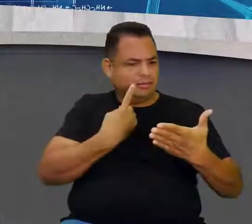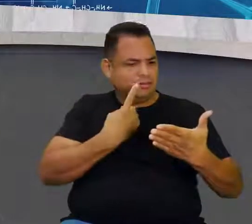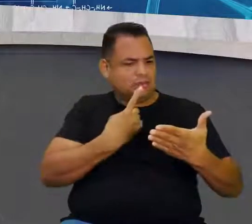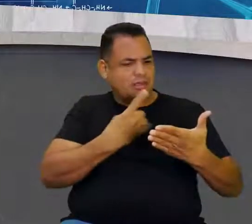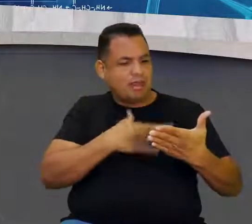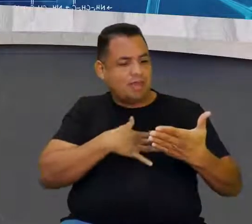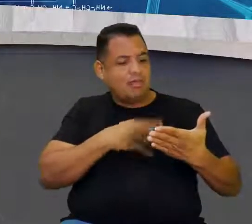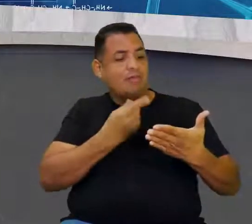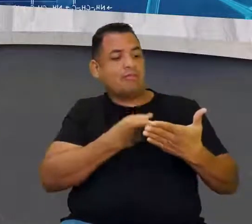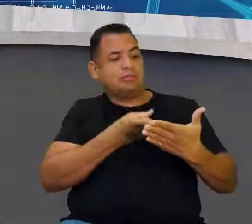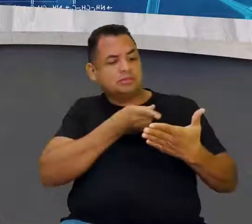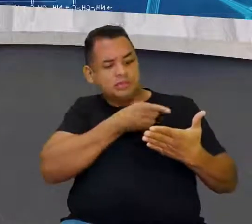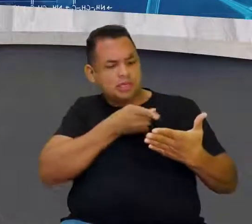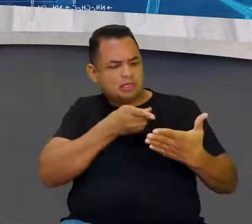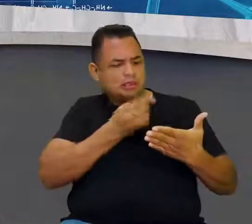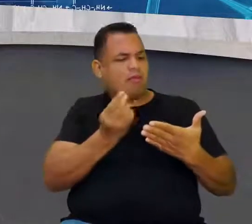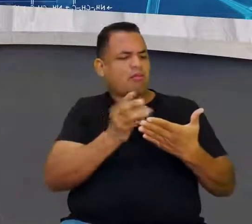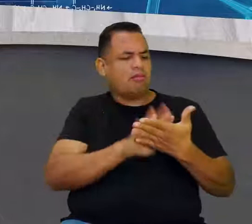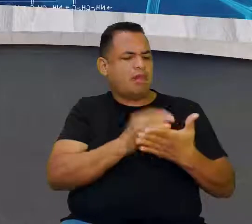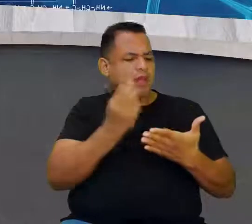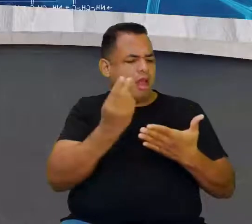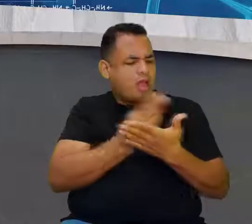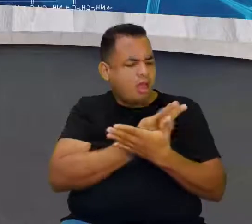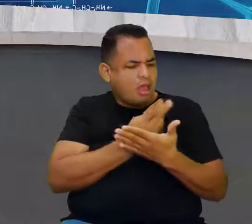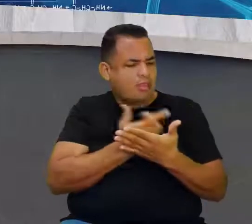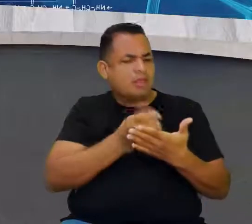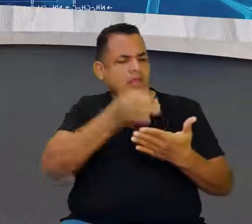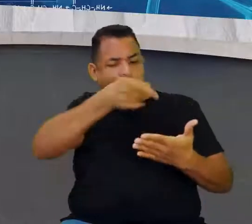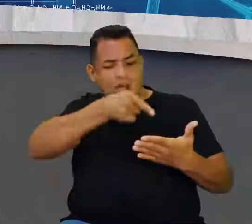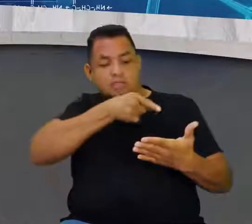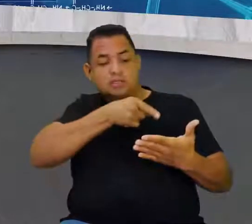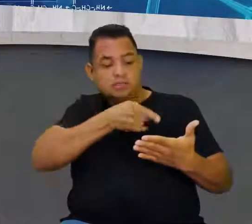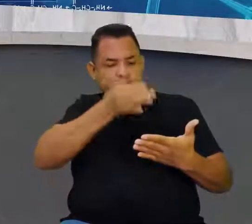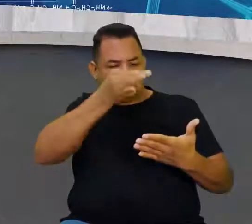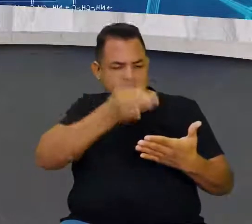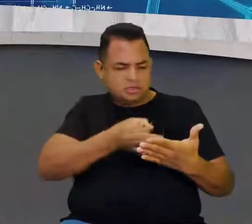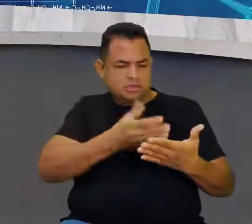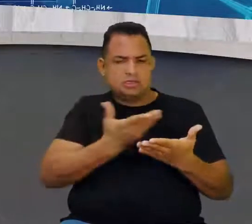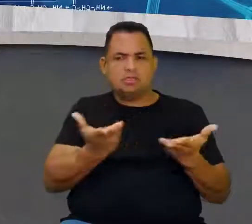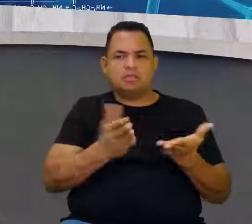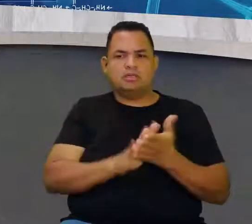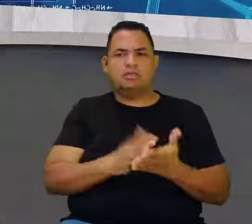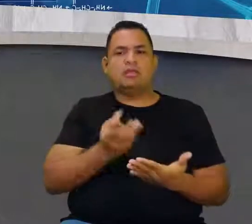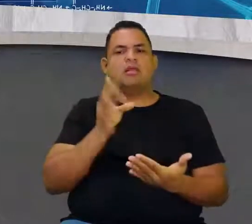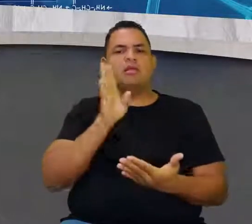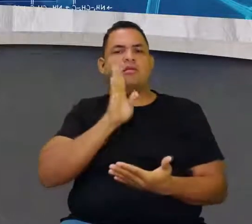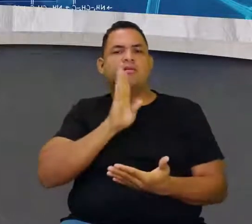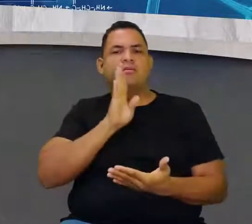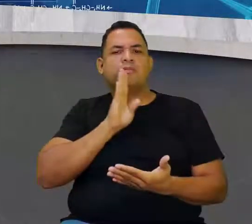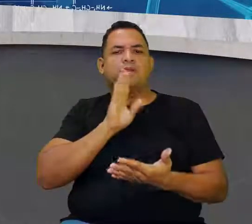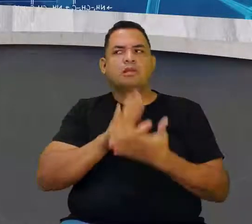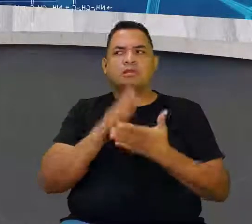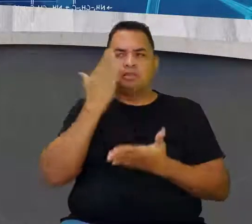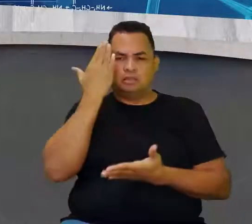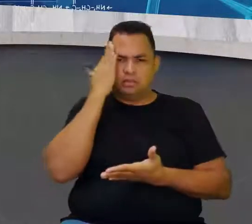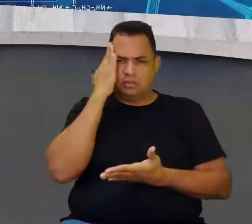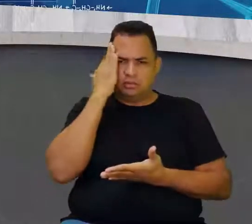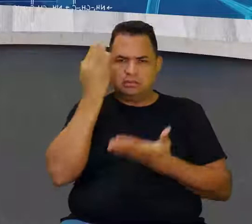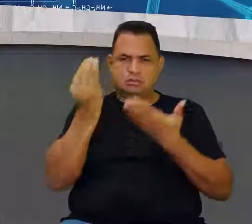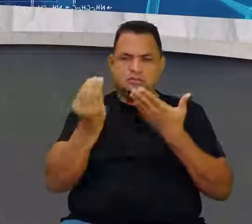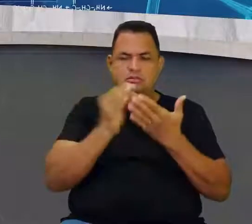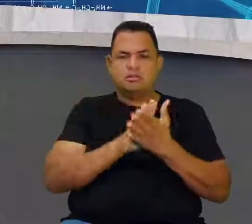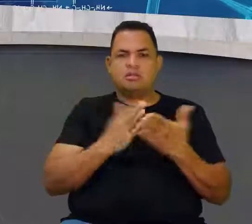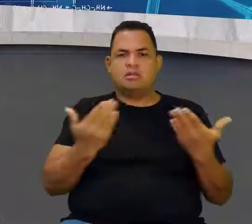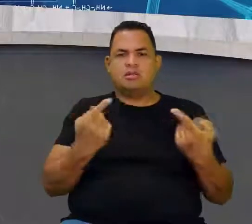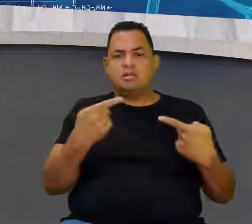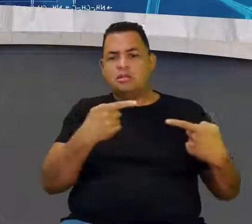está certa, é por isso que aquela alternativa é a que é a correta. E isso é muito bacana, esse entendimento com